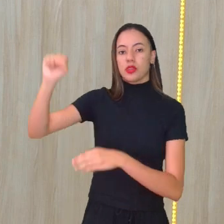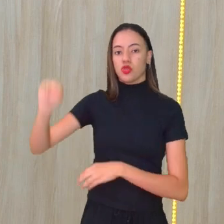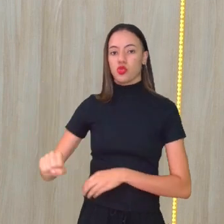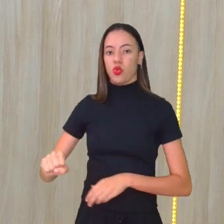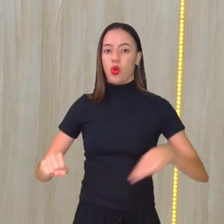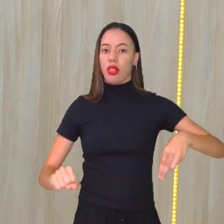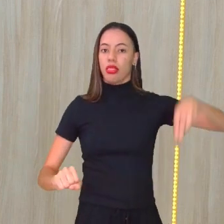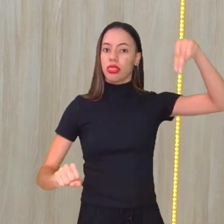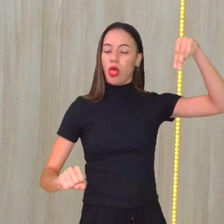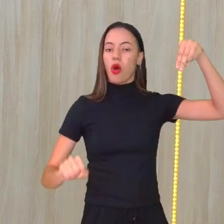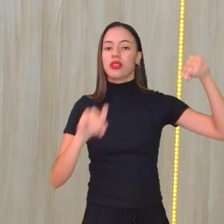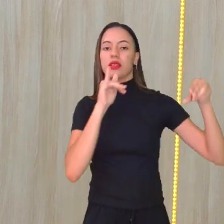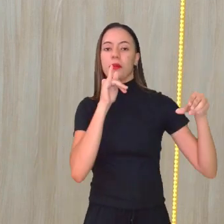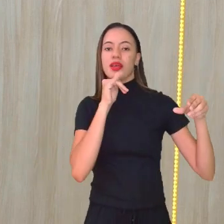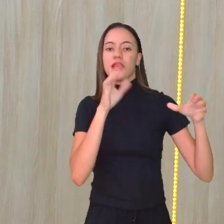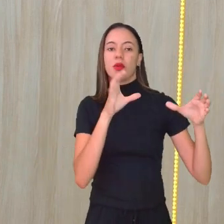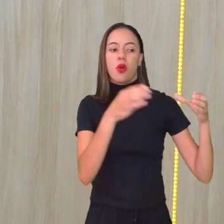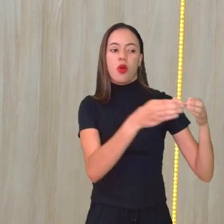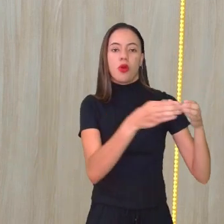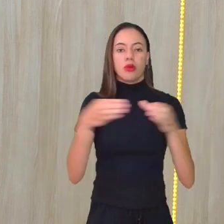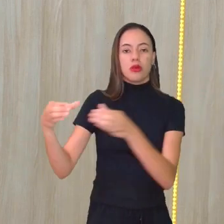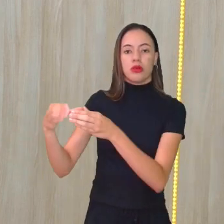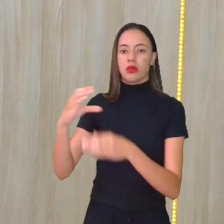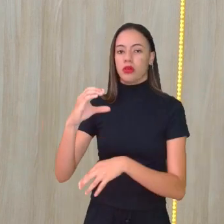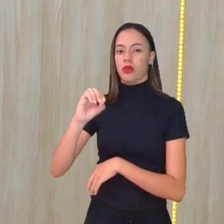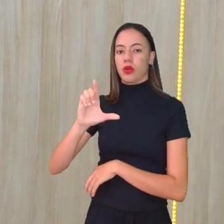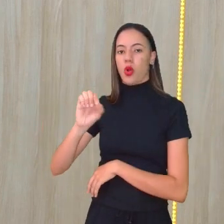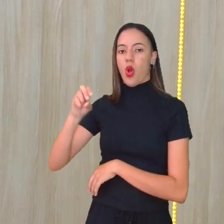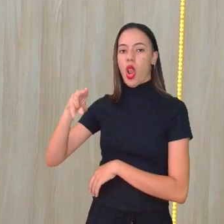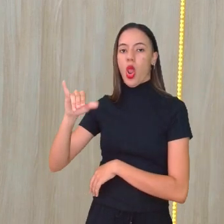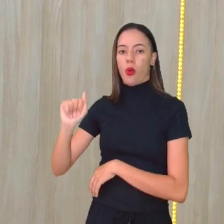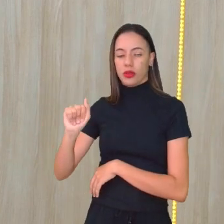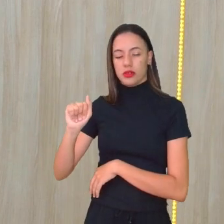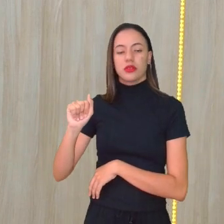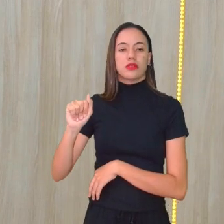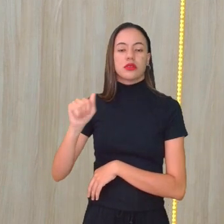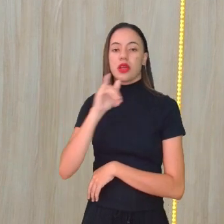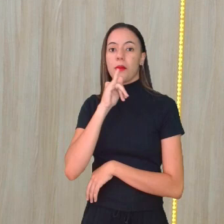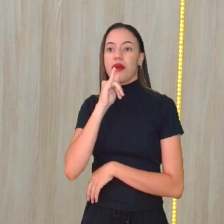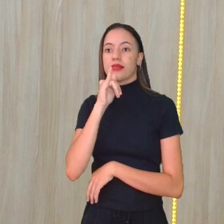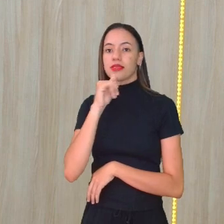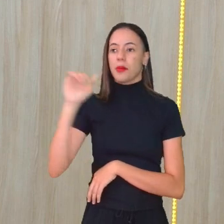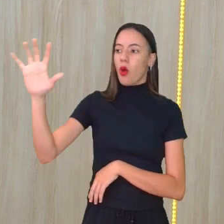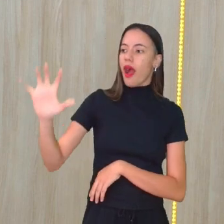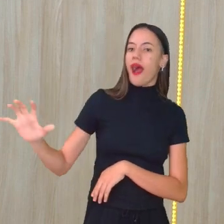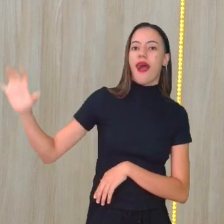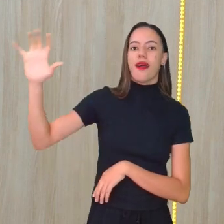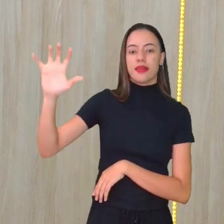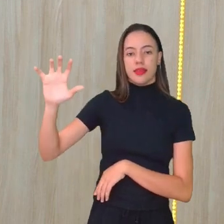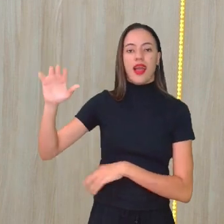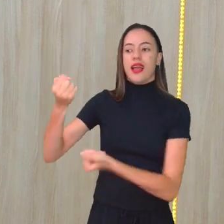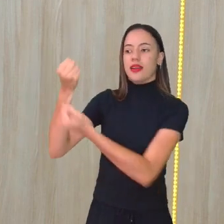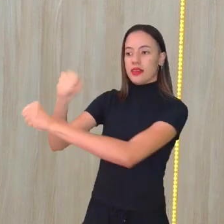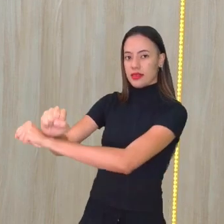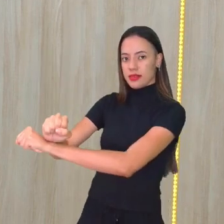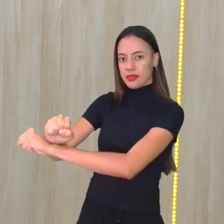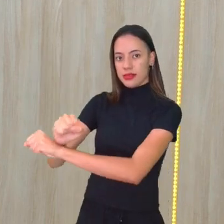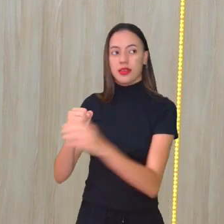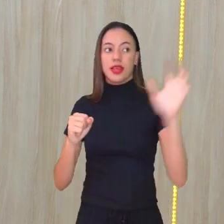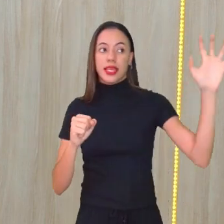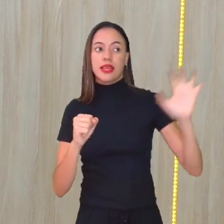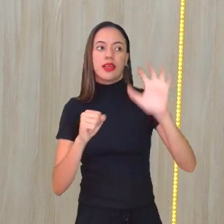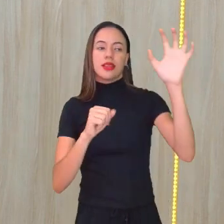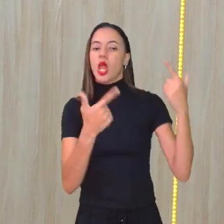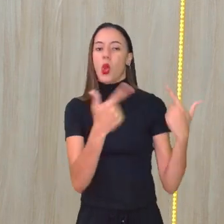divididas entre colônias, entre regiões escravistas e regiões que não utilizavam